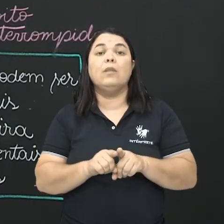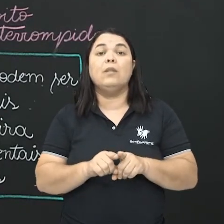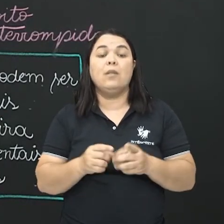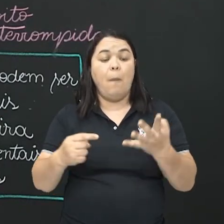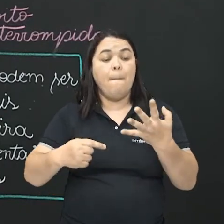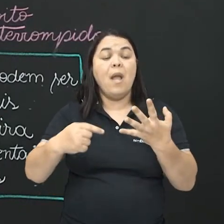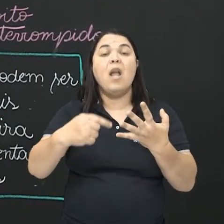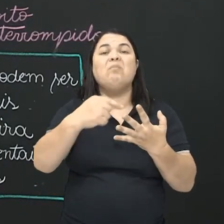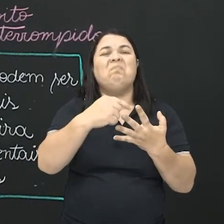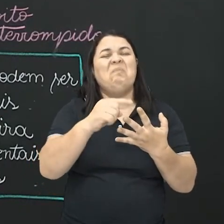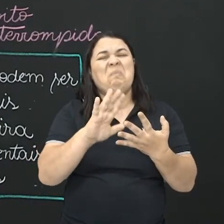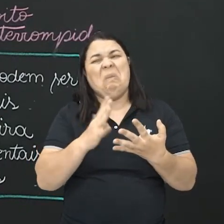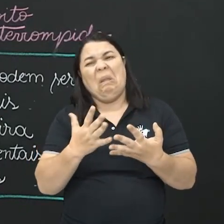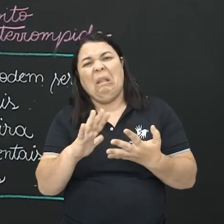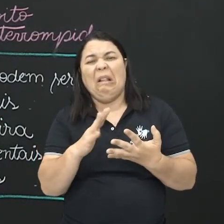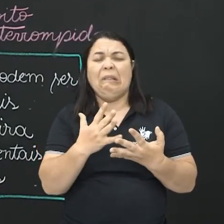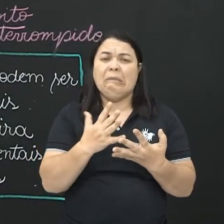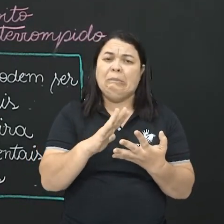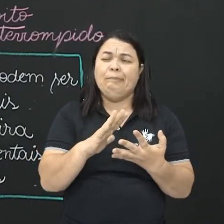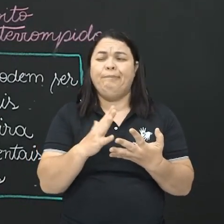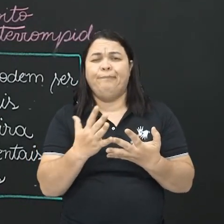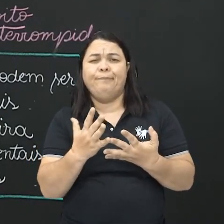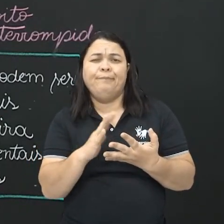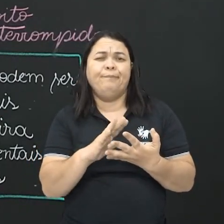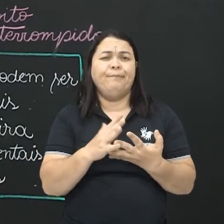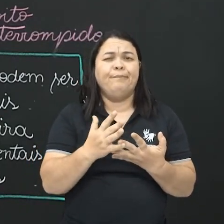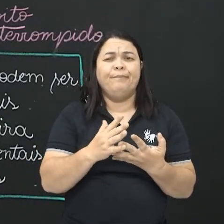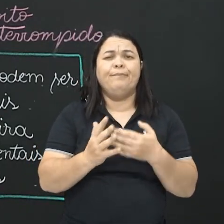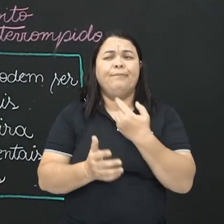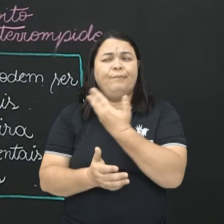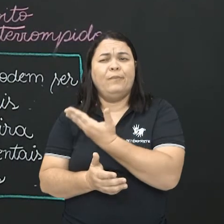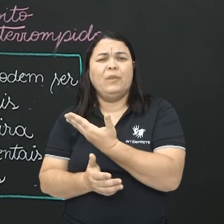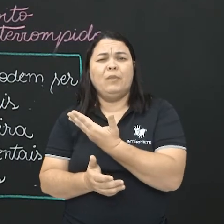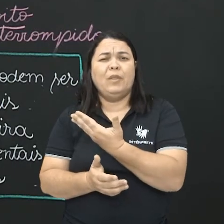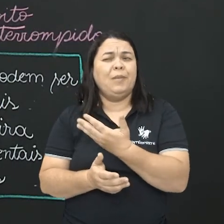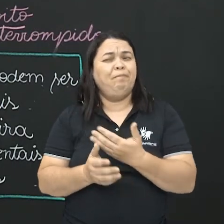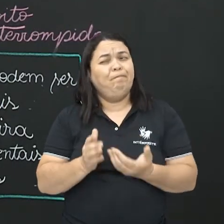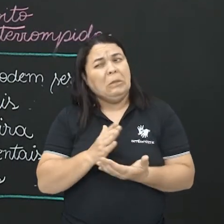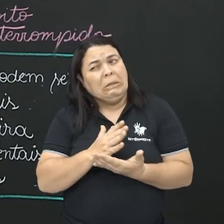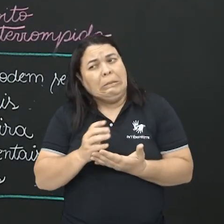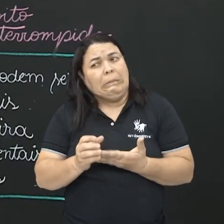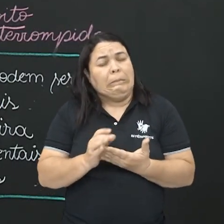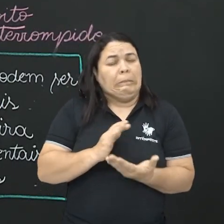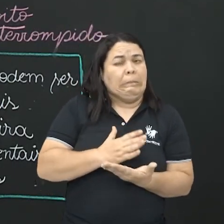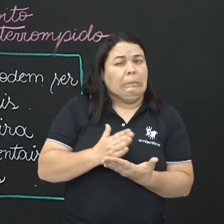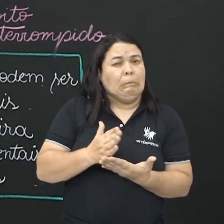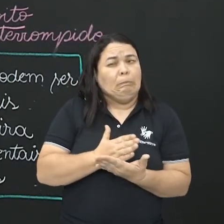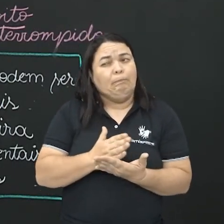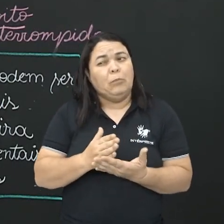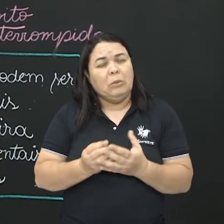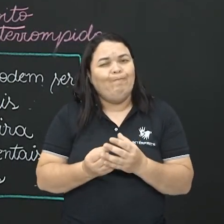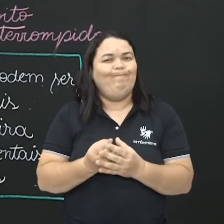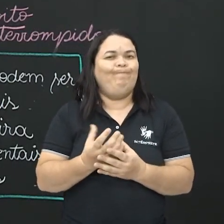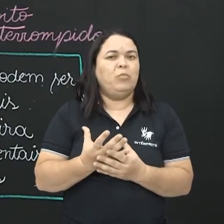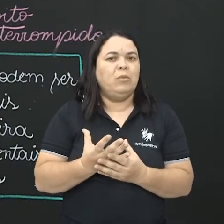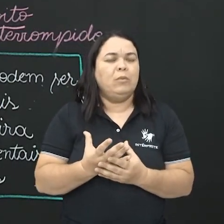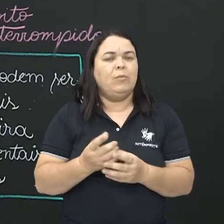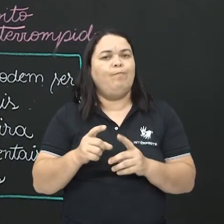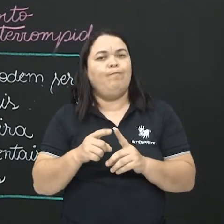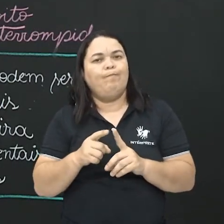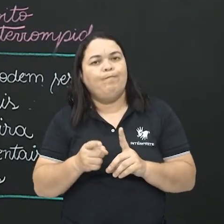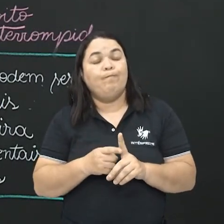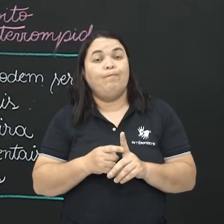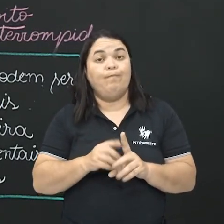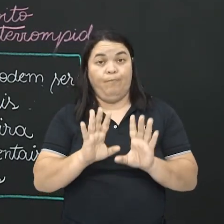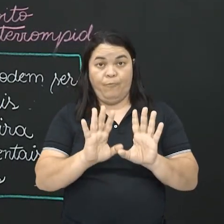métodos pouco eficazes. Quando a gente fala de métodos pouco eficazes, você vai reparar que dois deles, a tabelinha e o coito interrompido,